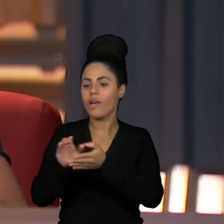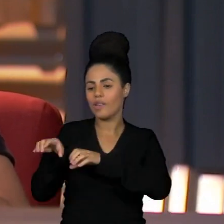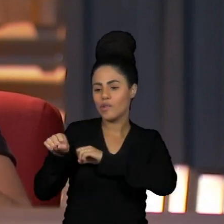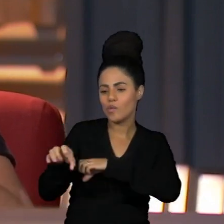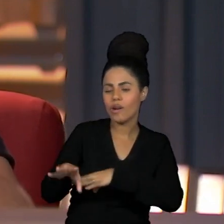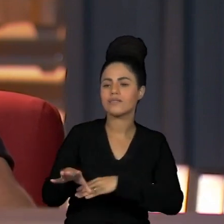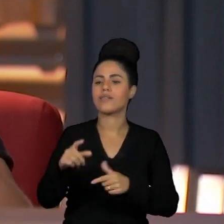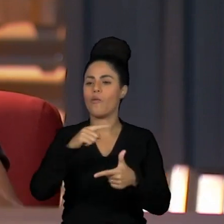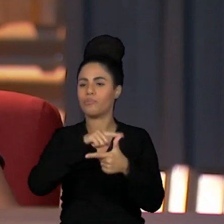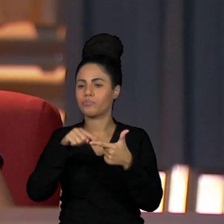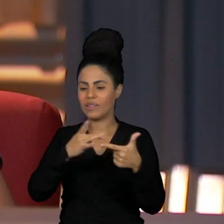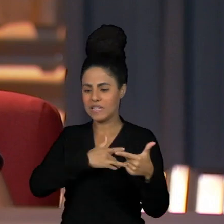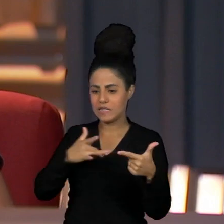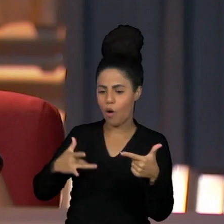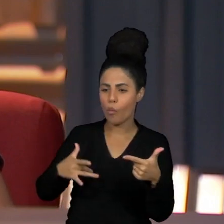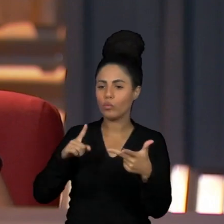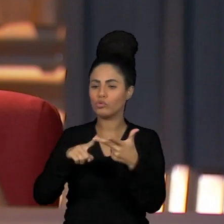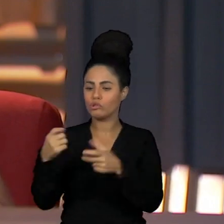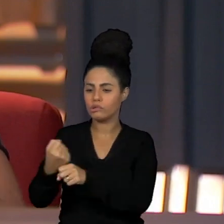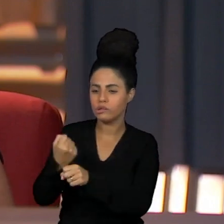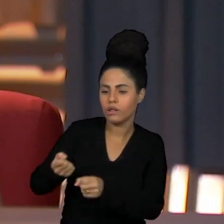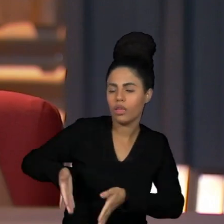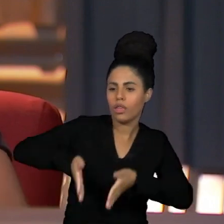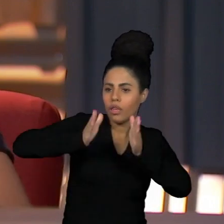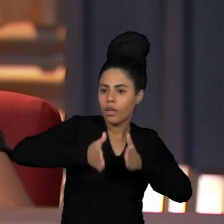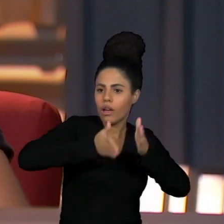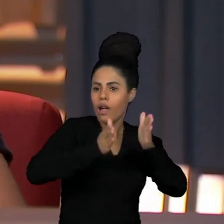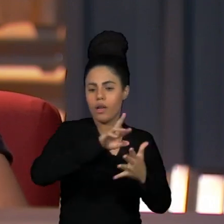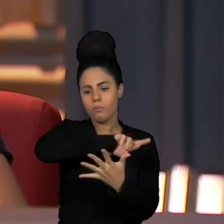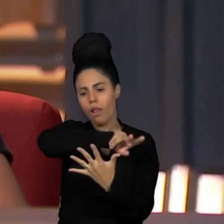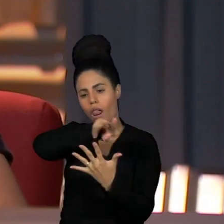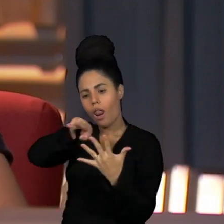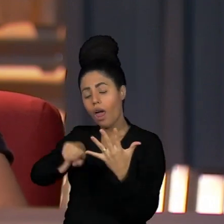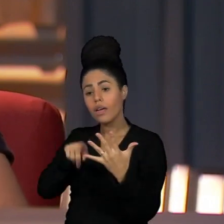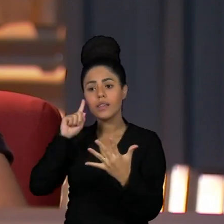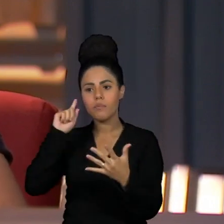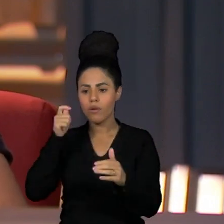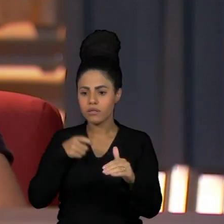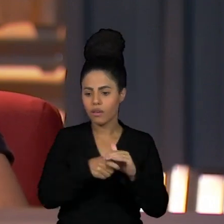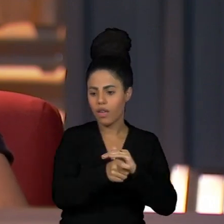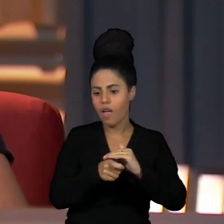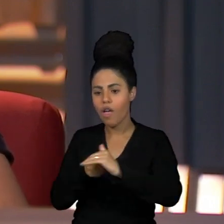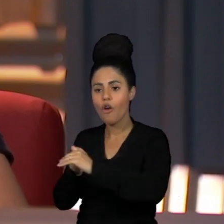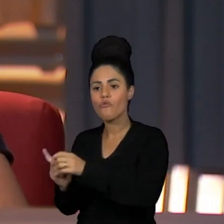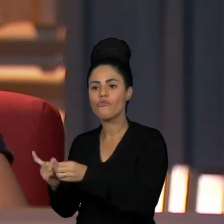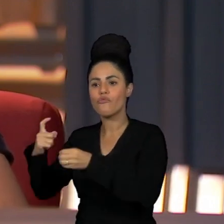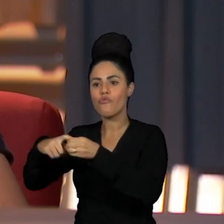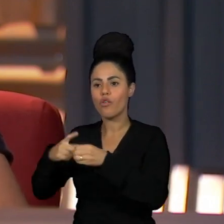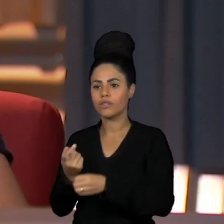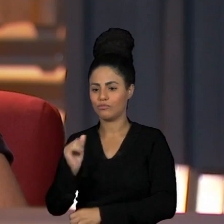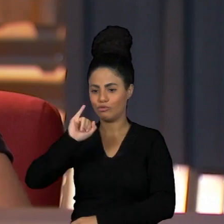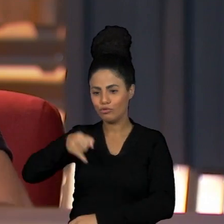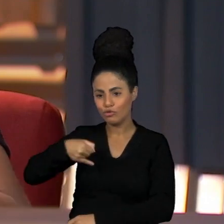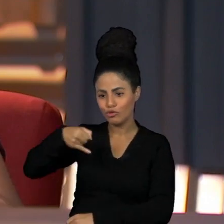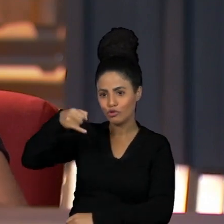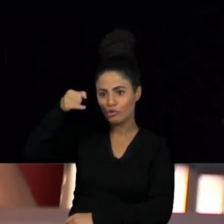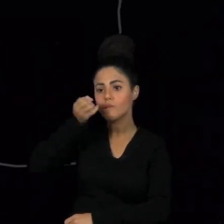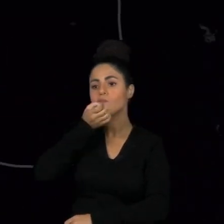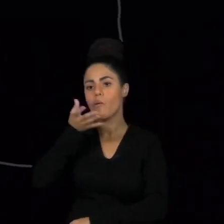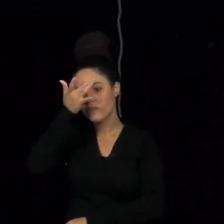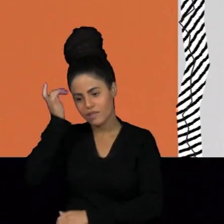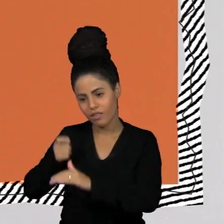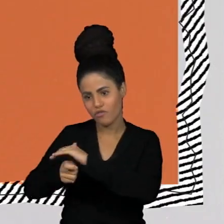educação, saúde, infraestrutura. E aí depois ele te devolve isso acrescido de uns juros aí pro